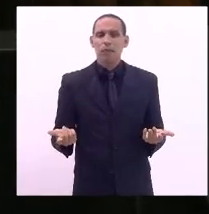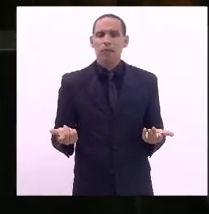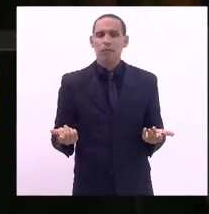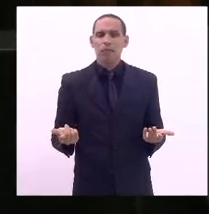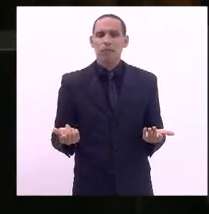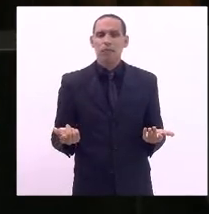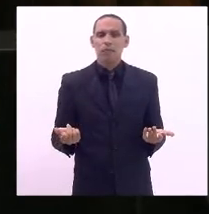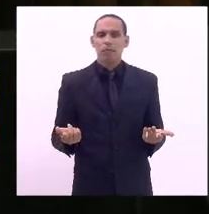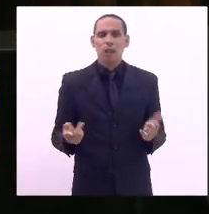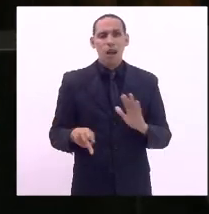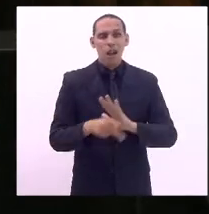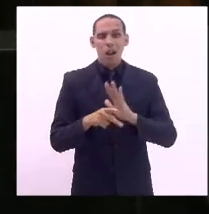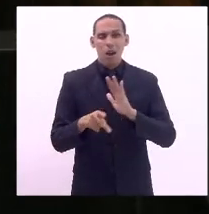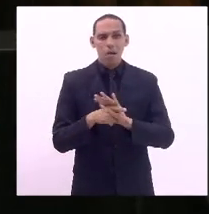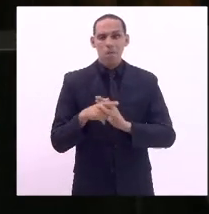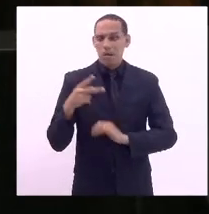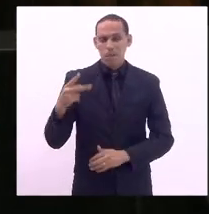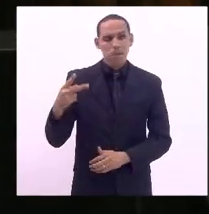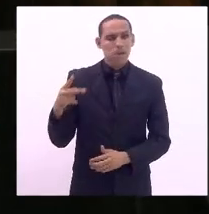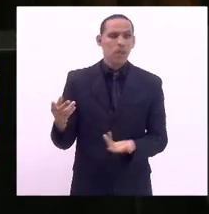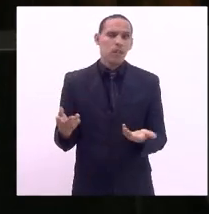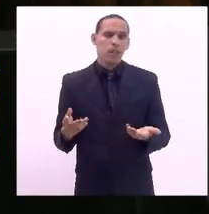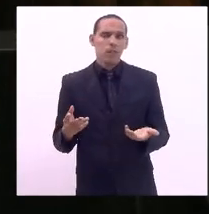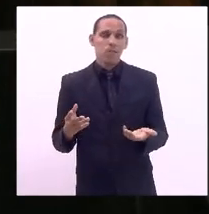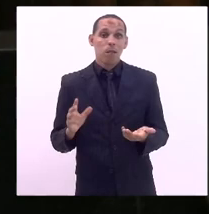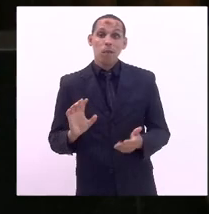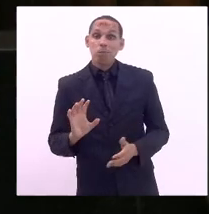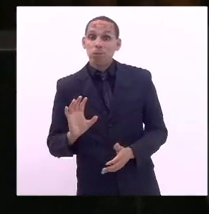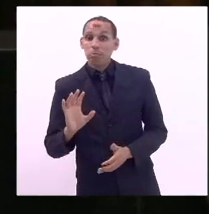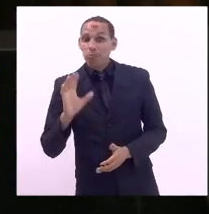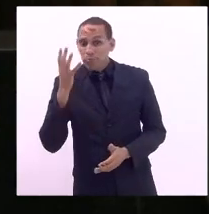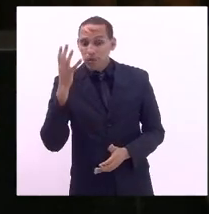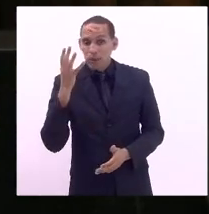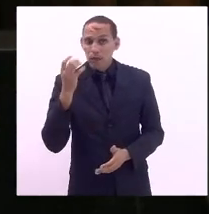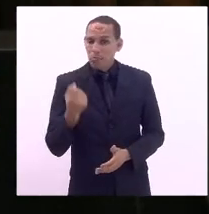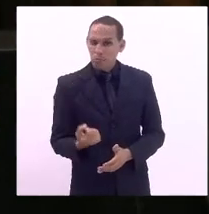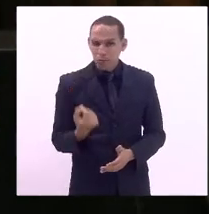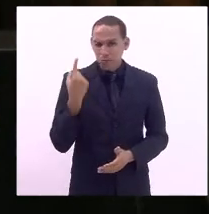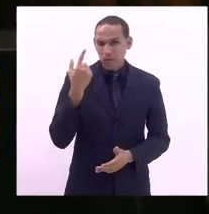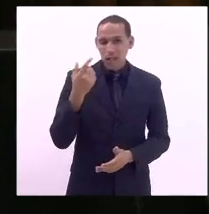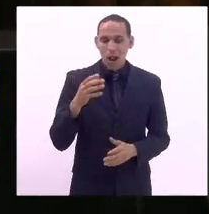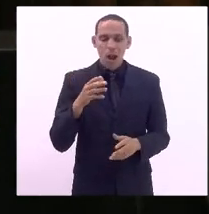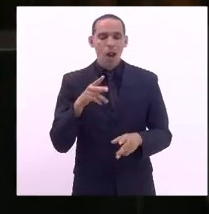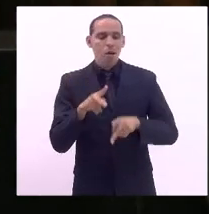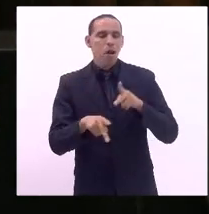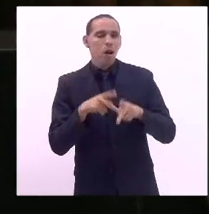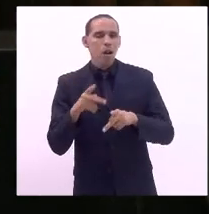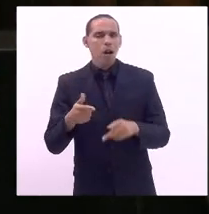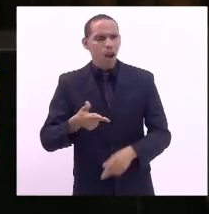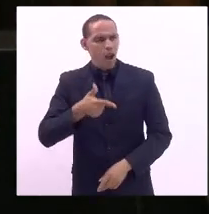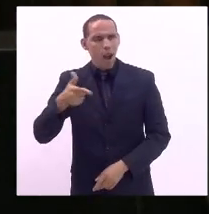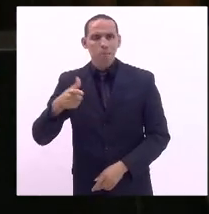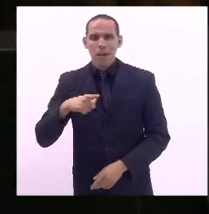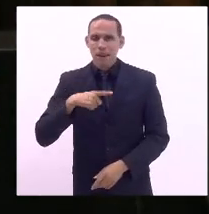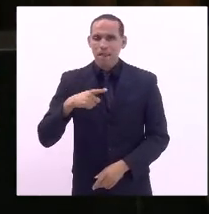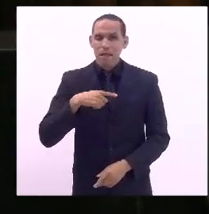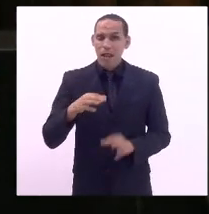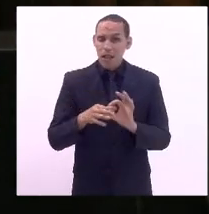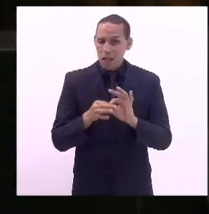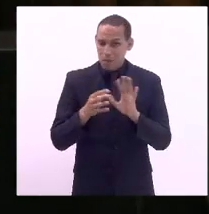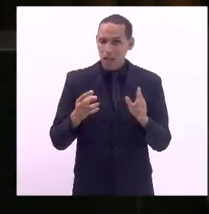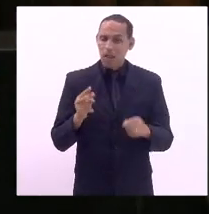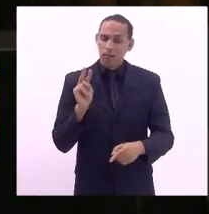sua propriedade. Em casos extremos, um povo armado defende a sua liberdade